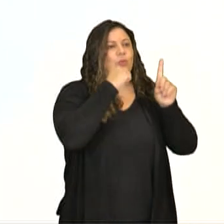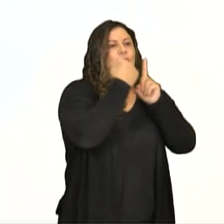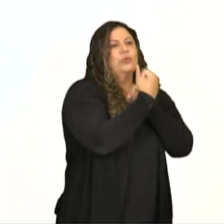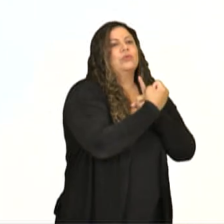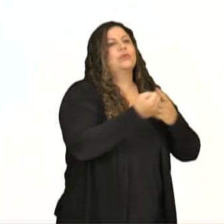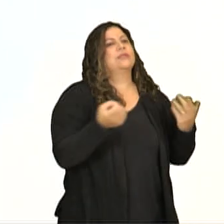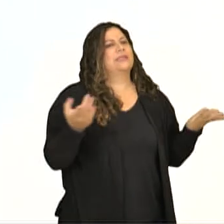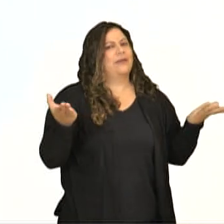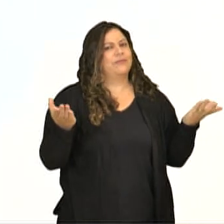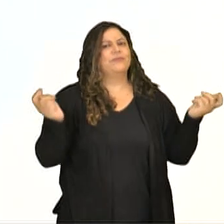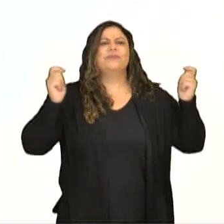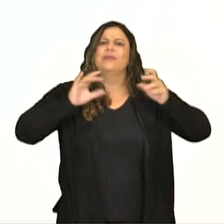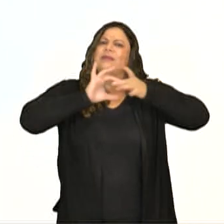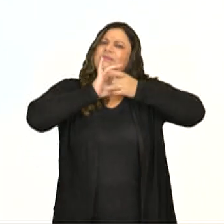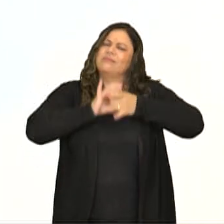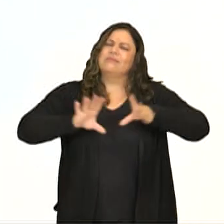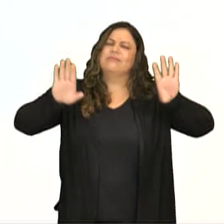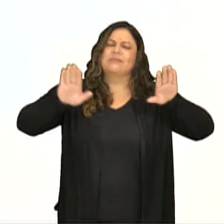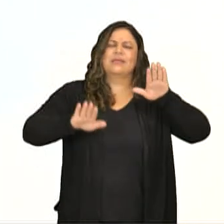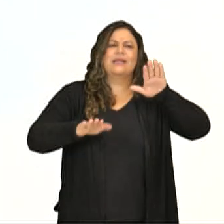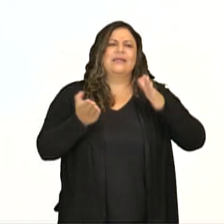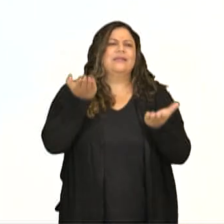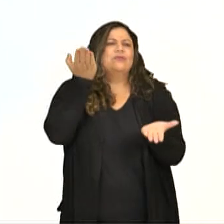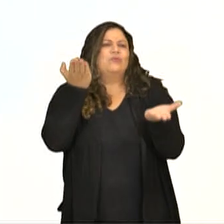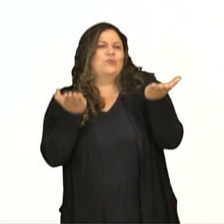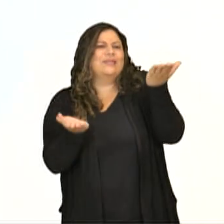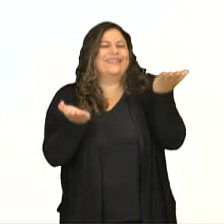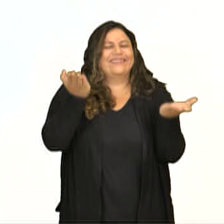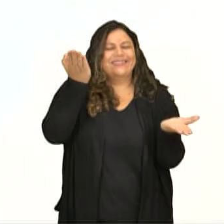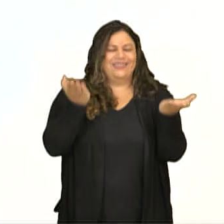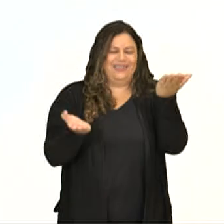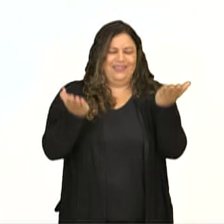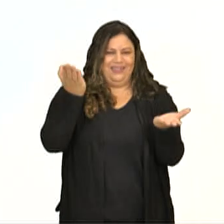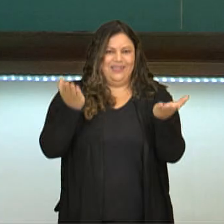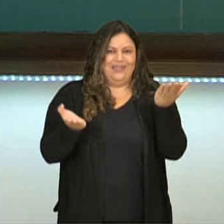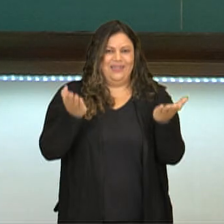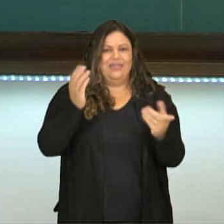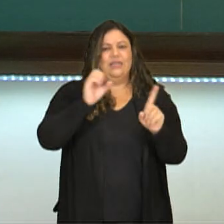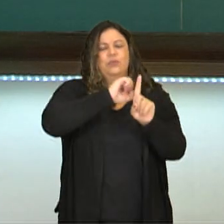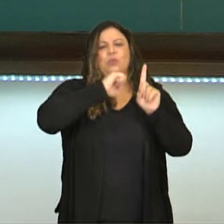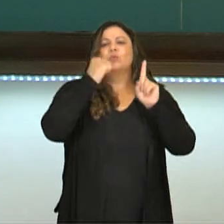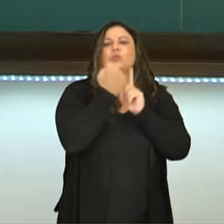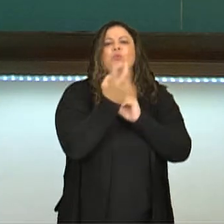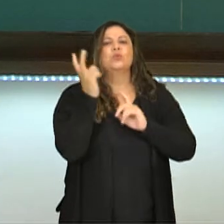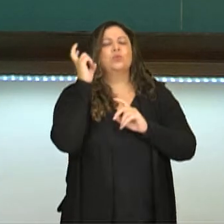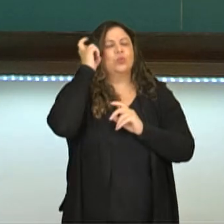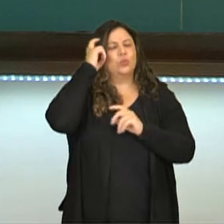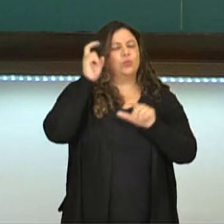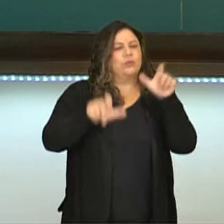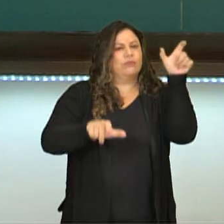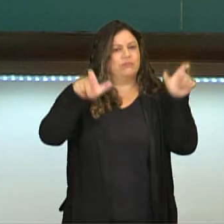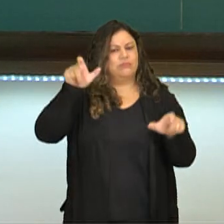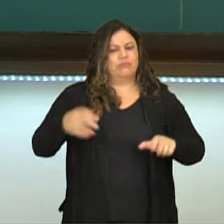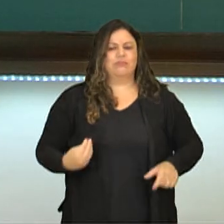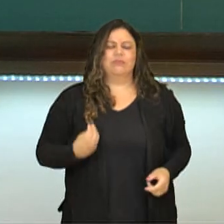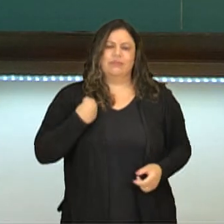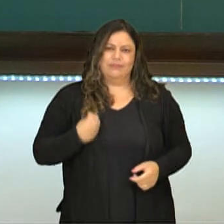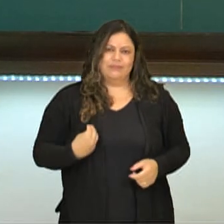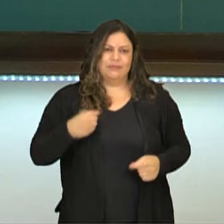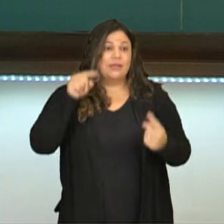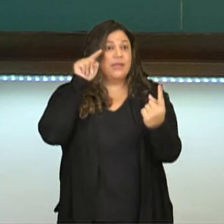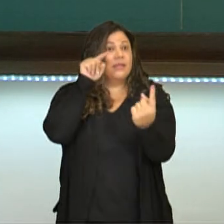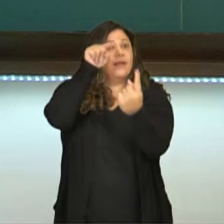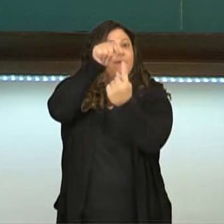isso permite um equilíbrio entre o mundo sociocultural e os indivíduos que nele vivem. Defina, com